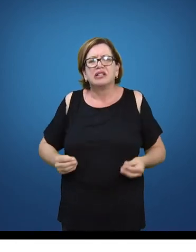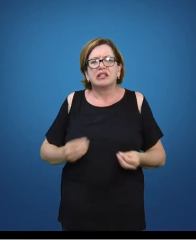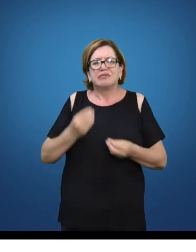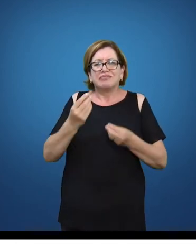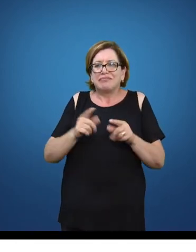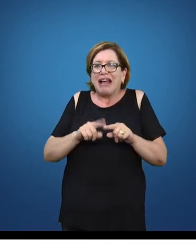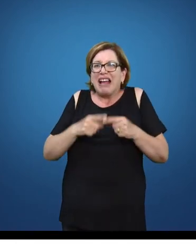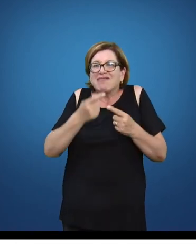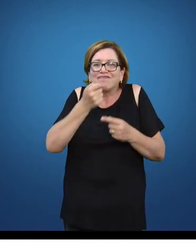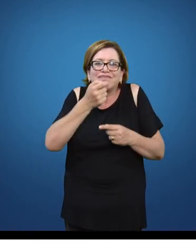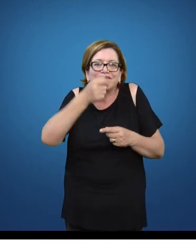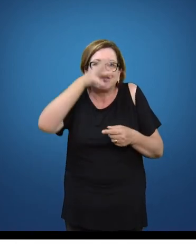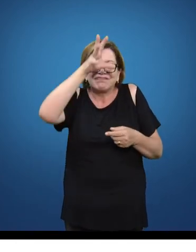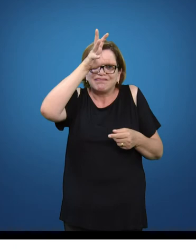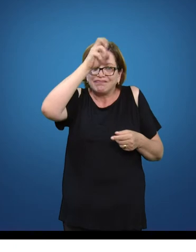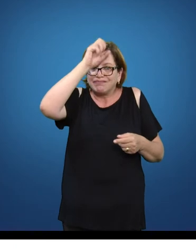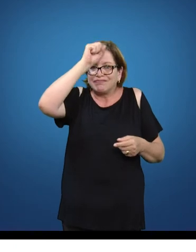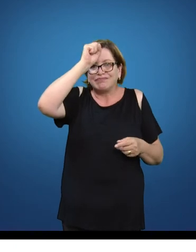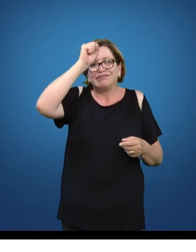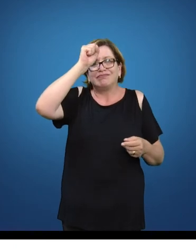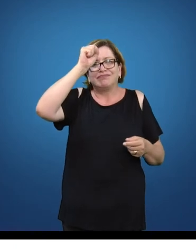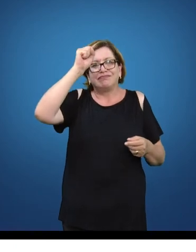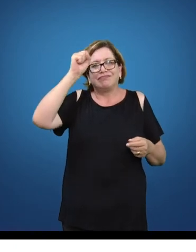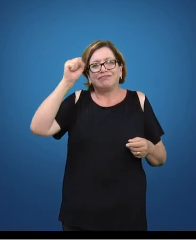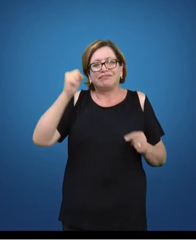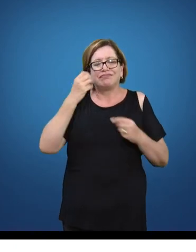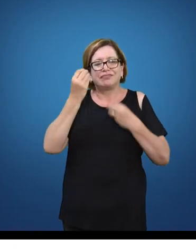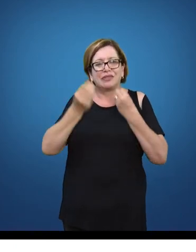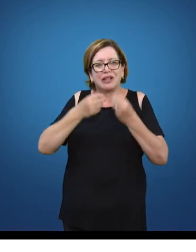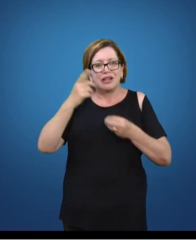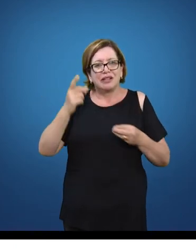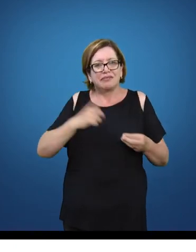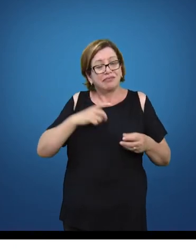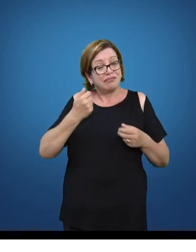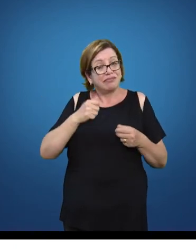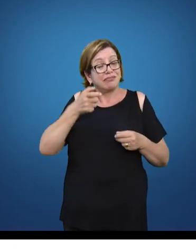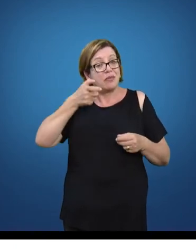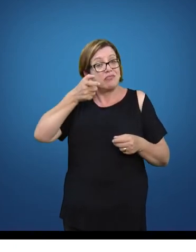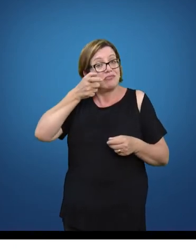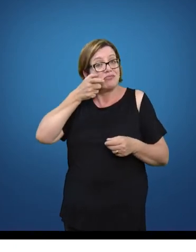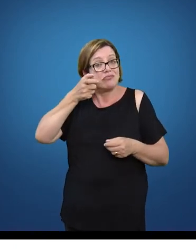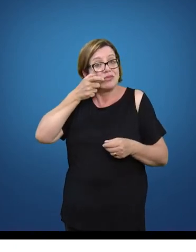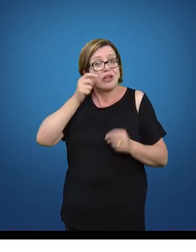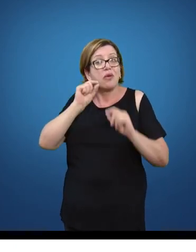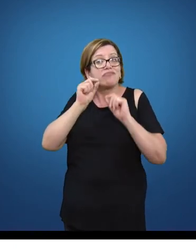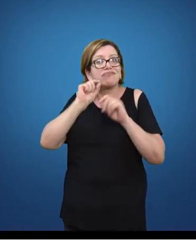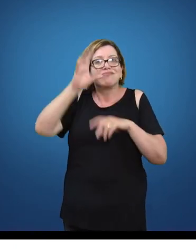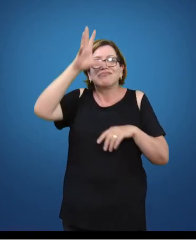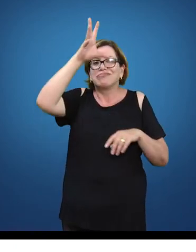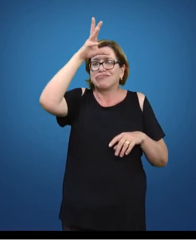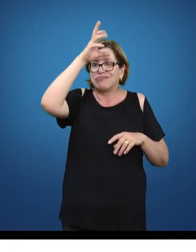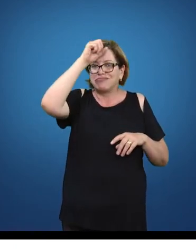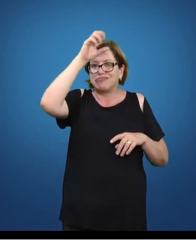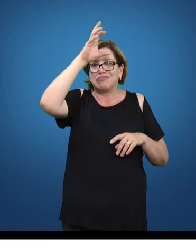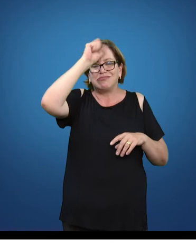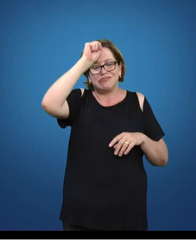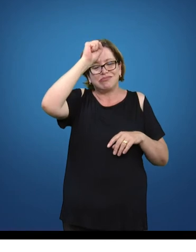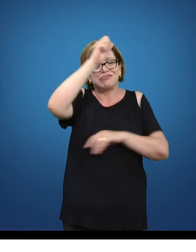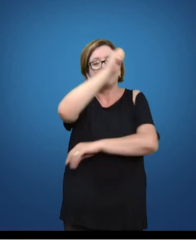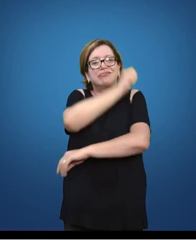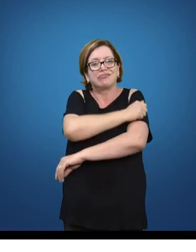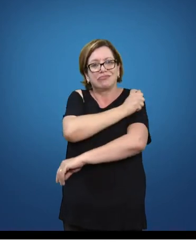pelo aprendizado desta criança então nós temos que verificar o aprendizado desses